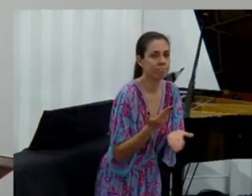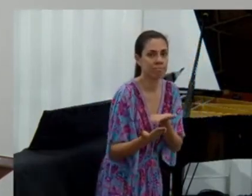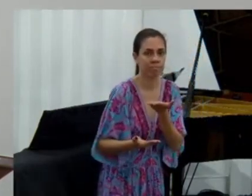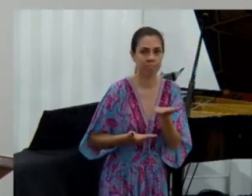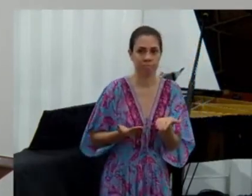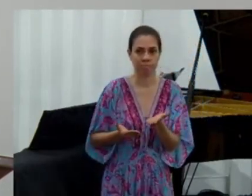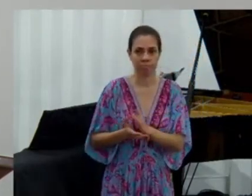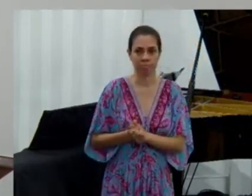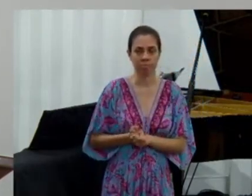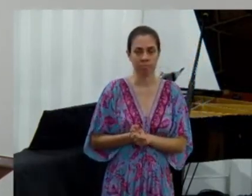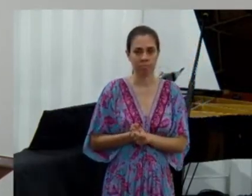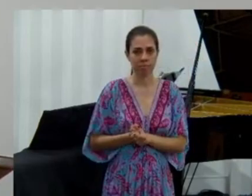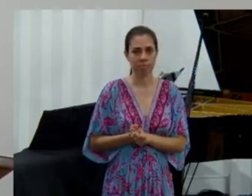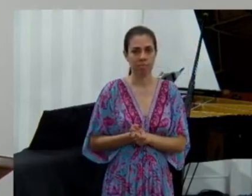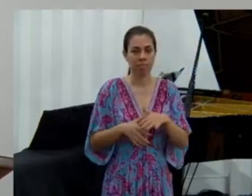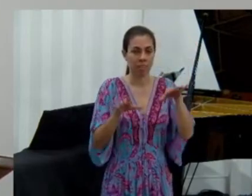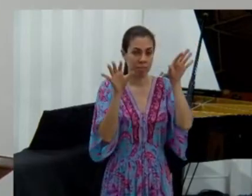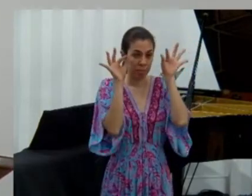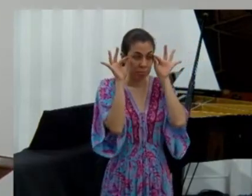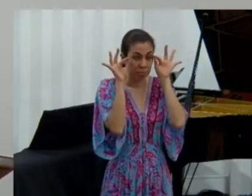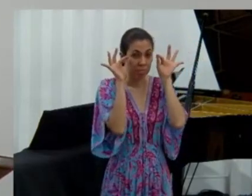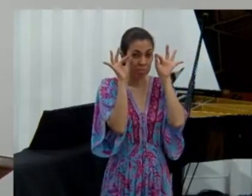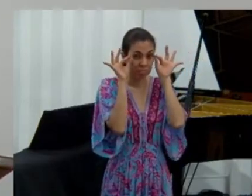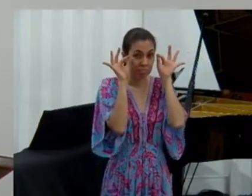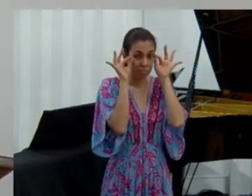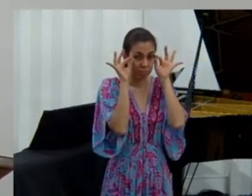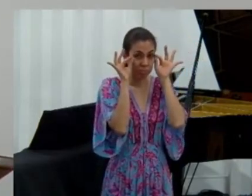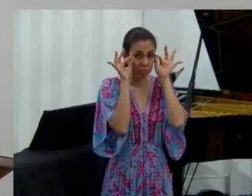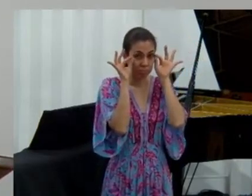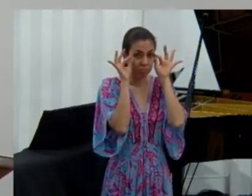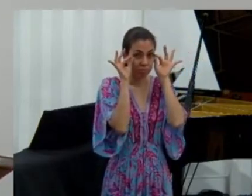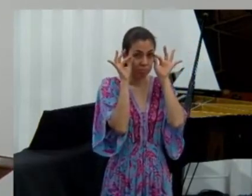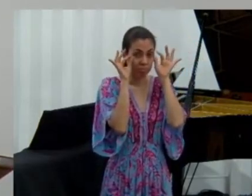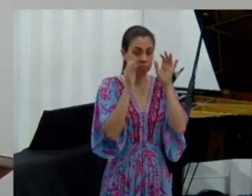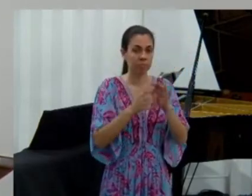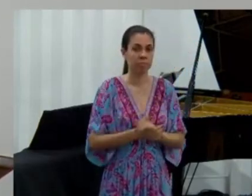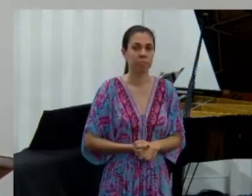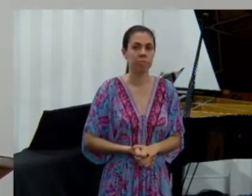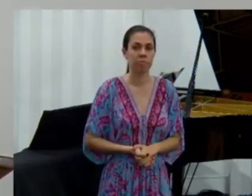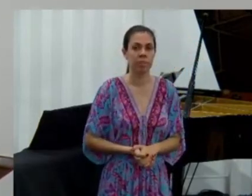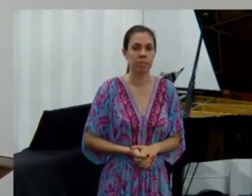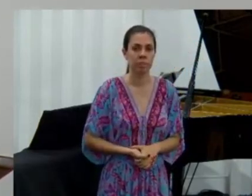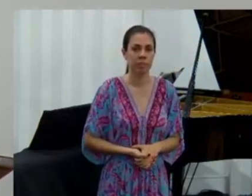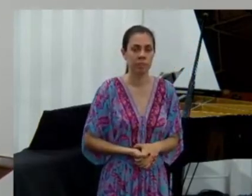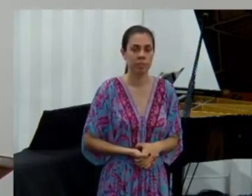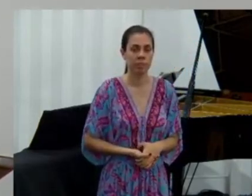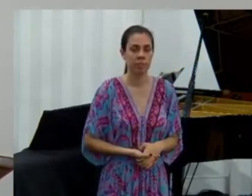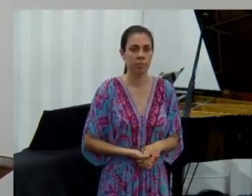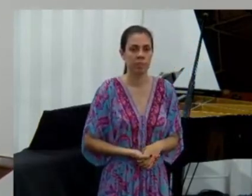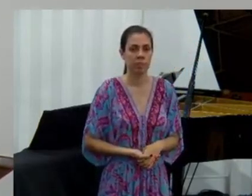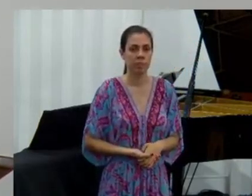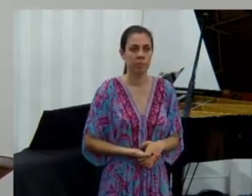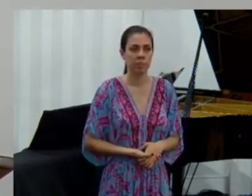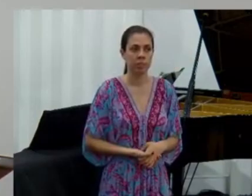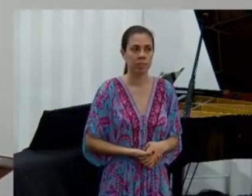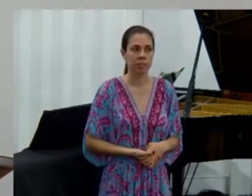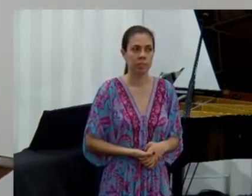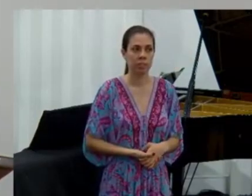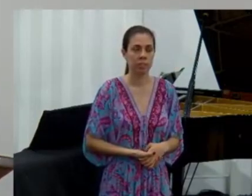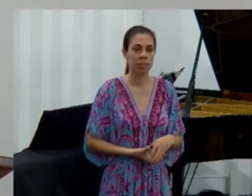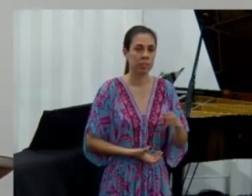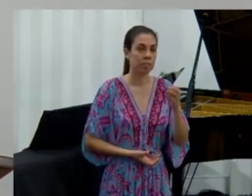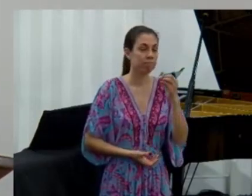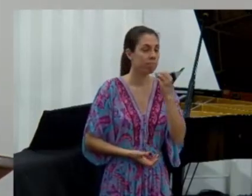estarem na segunda opção, que é daqueles que não fazem parte do reino de Deus. Reflitamos sobre isso e que nosso bom